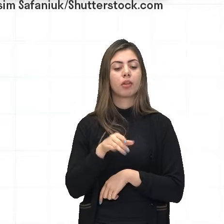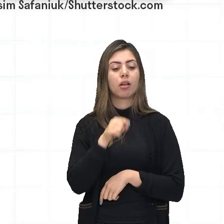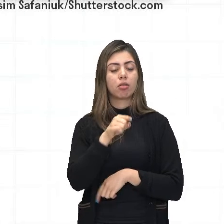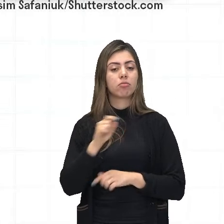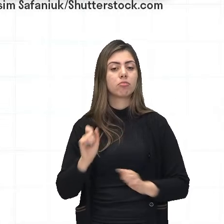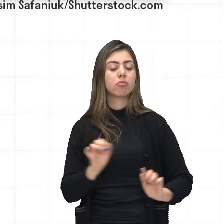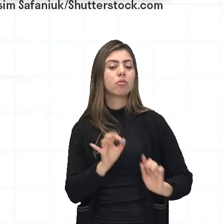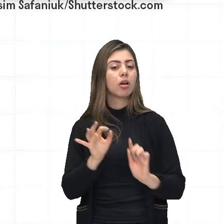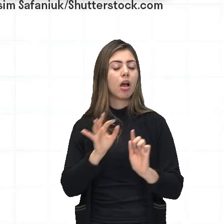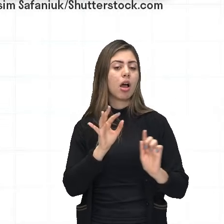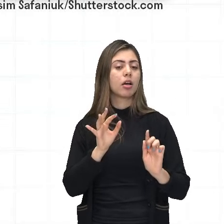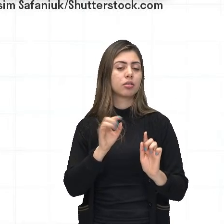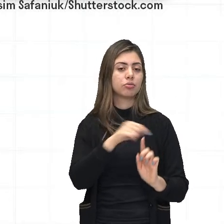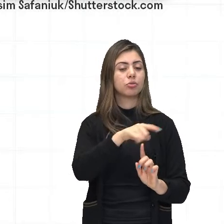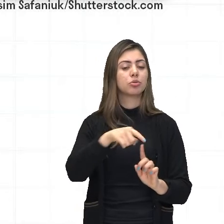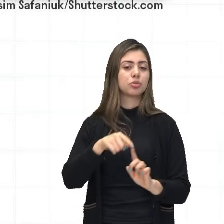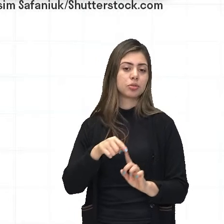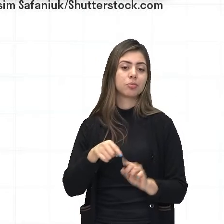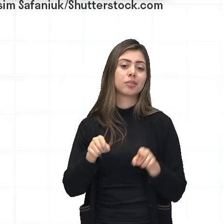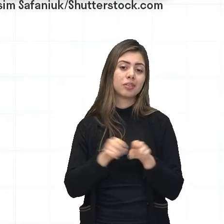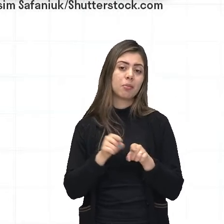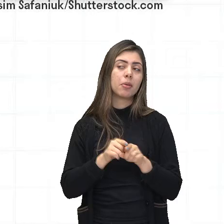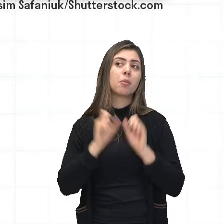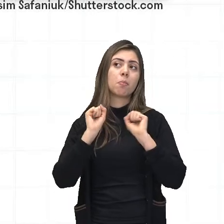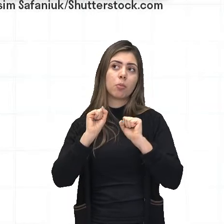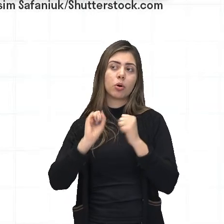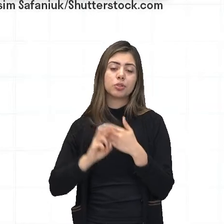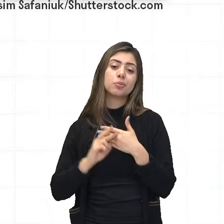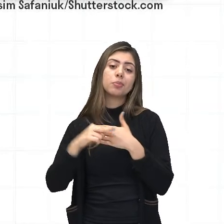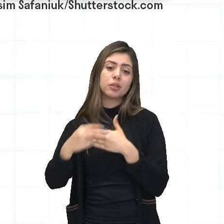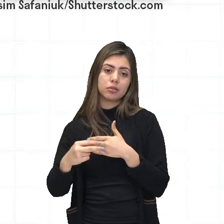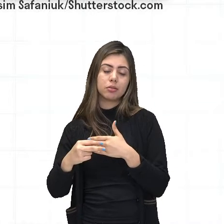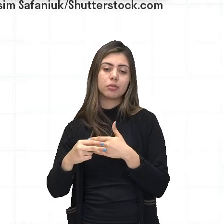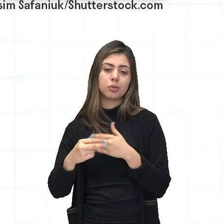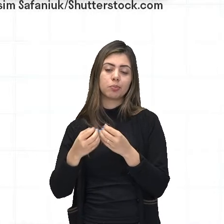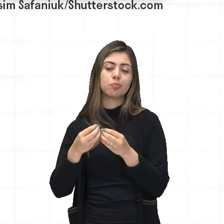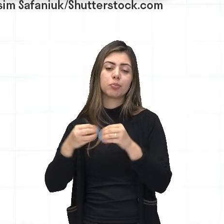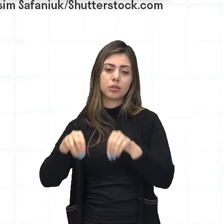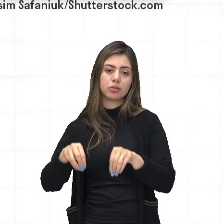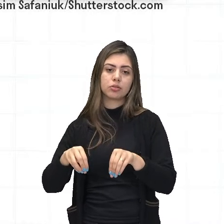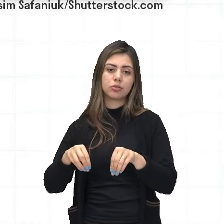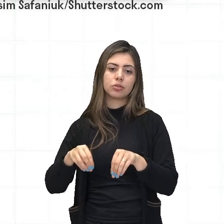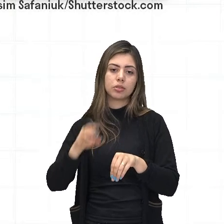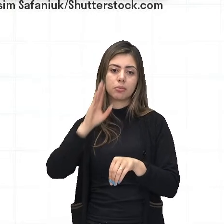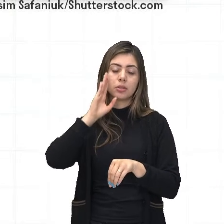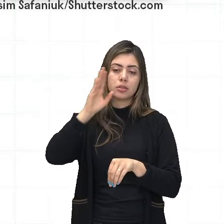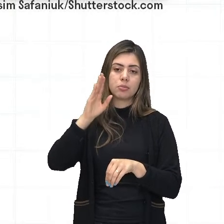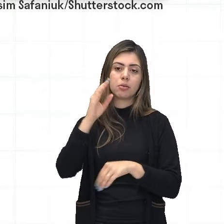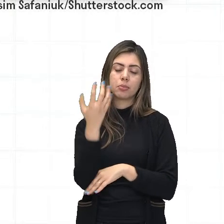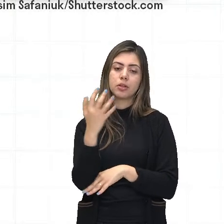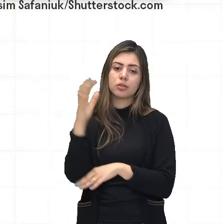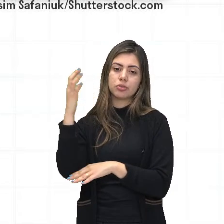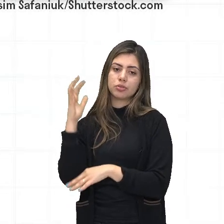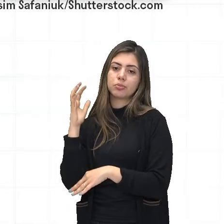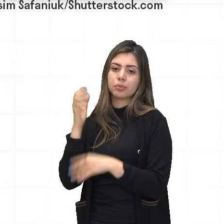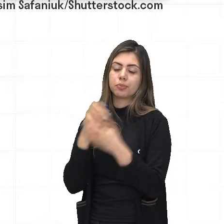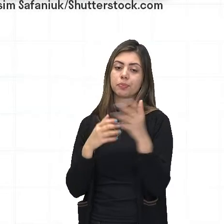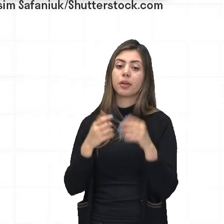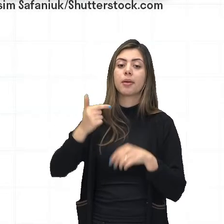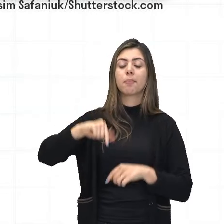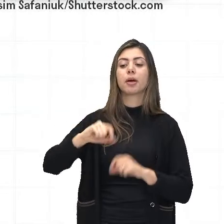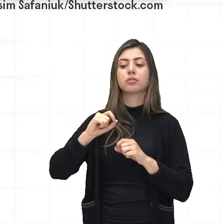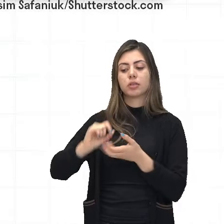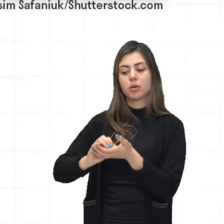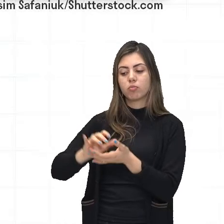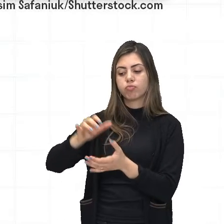ele também tem a desvantagem que está relacionado principalmente ao armazenamento, né, por